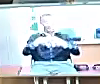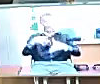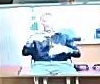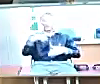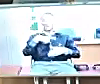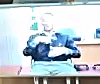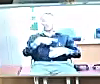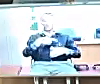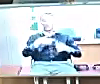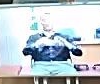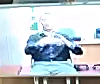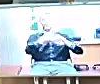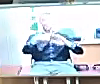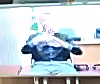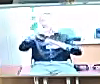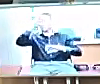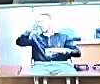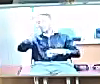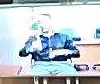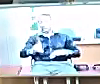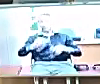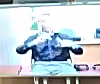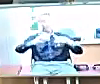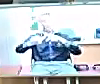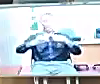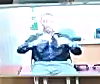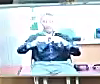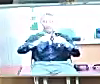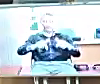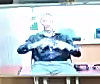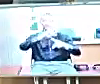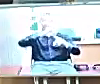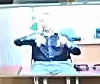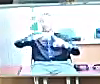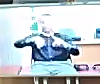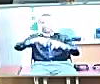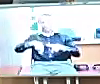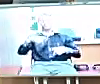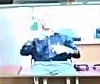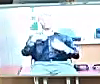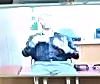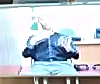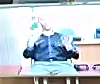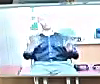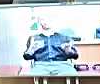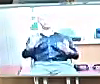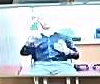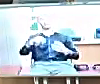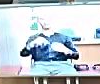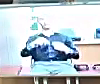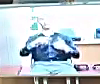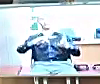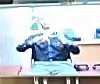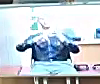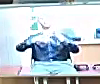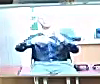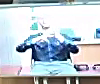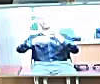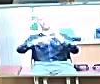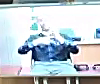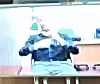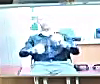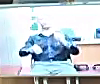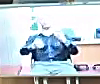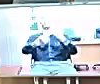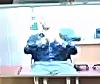retirada de direitos em trabalhistas enfim é estamos lá no sente com sindicatos dos trabalhadores